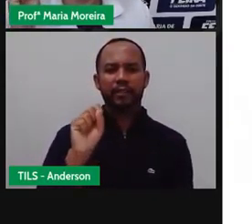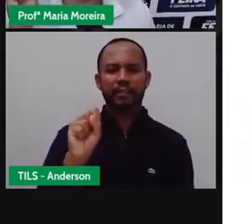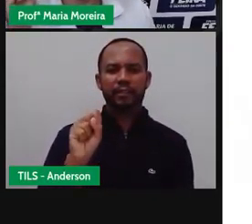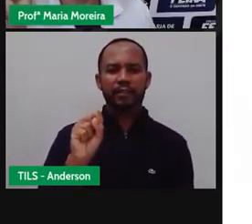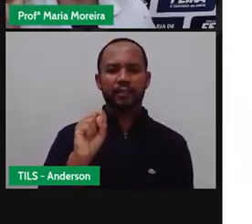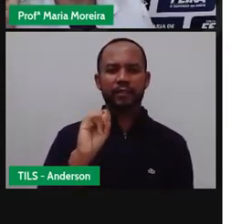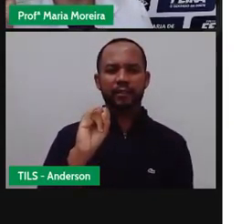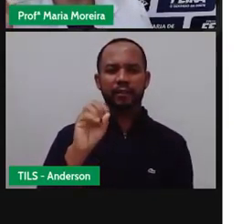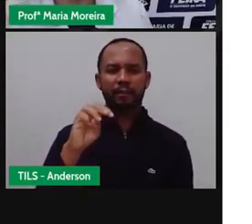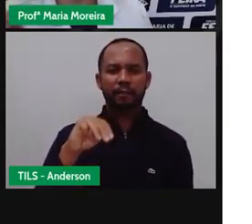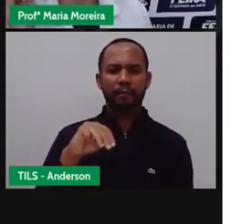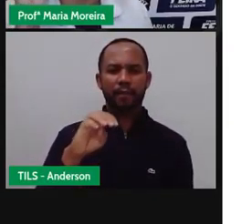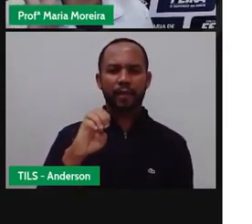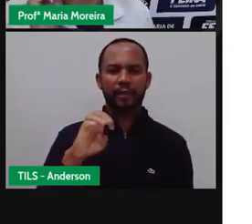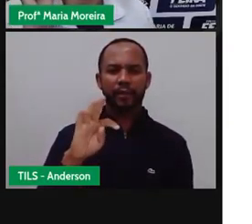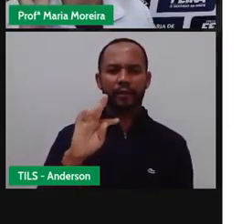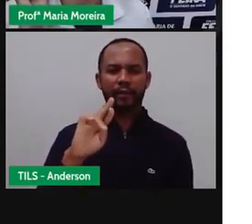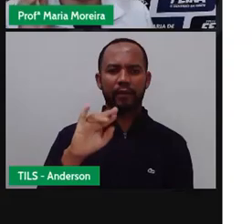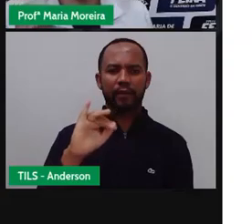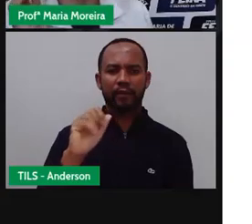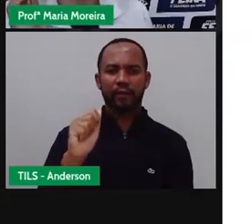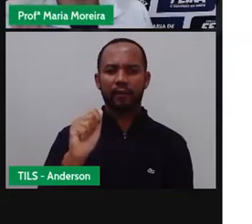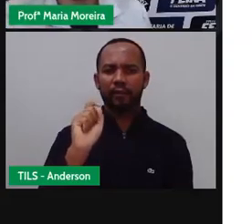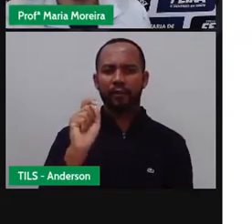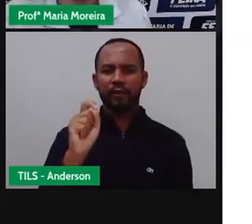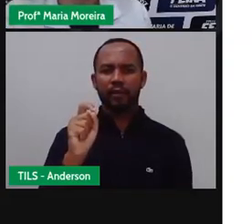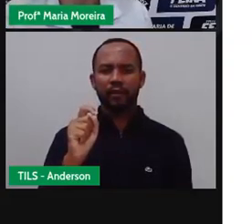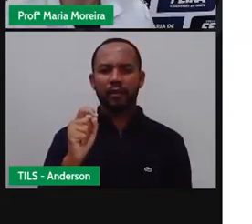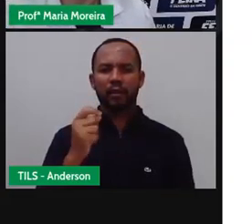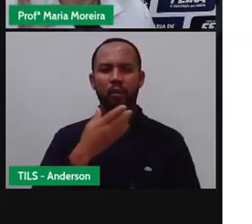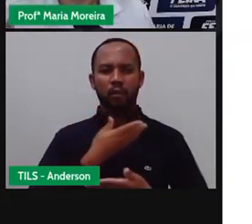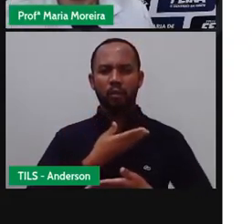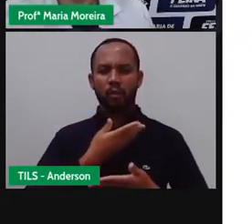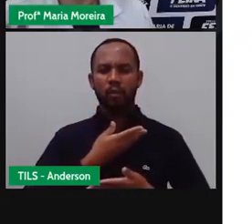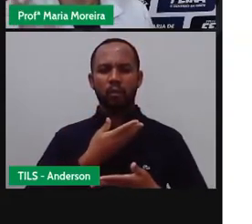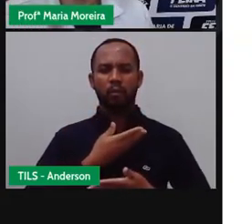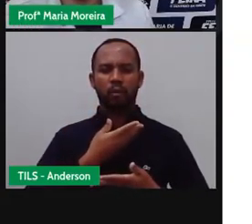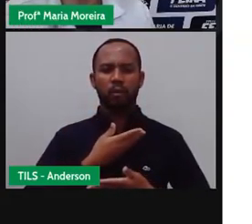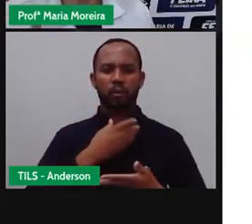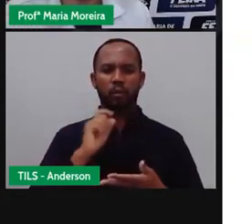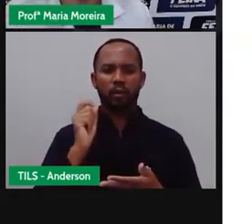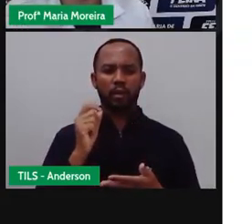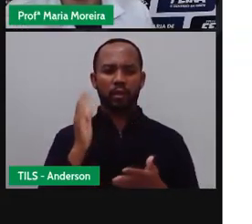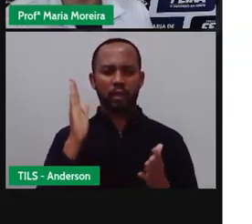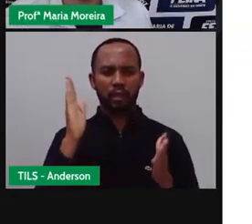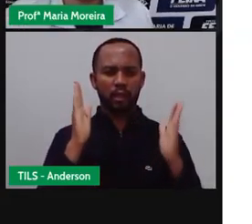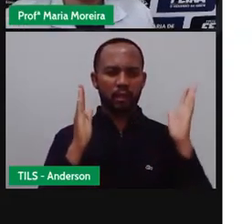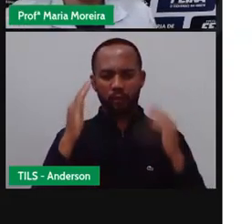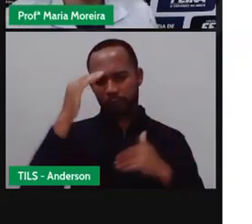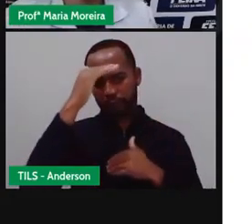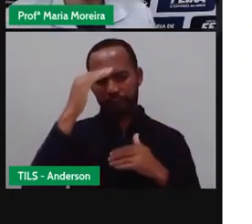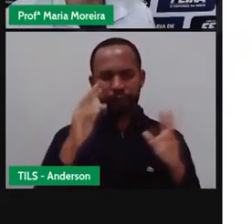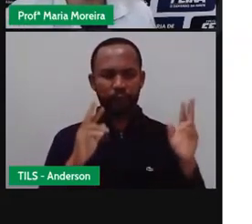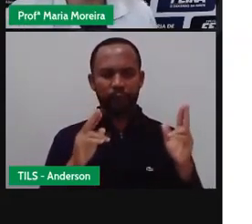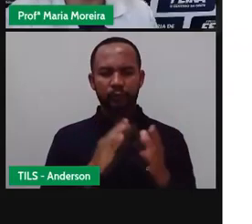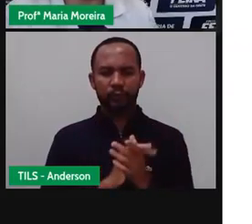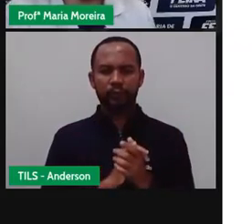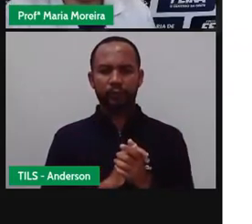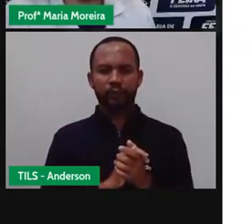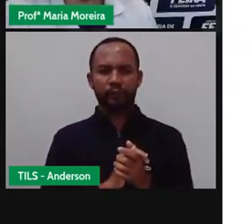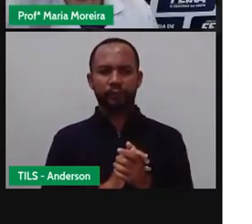Apresentam correspondências entre as partes de seu corpo, situadas em lados opostos. Então, do meu